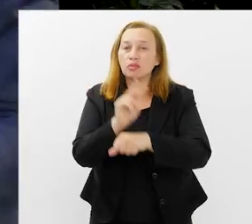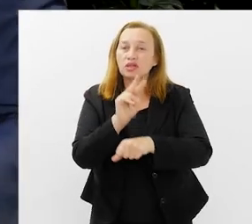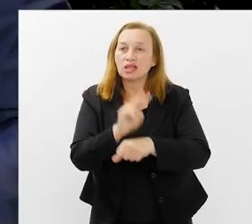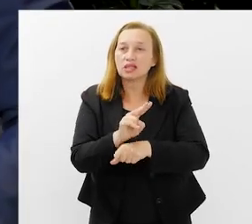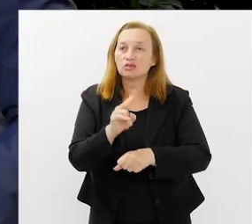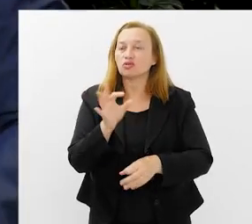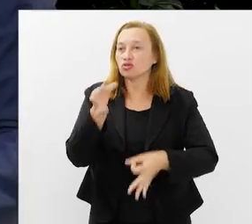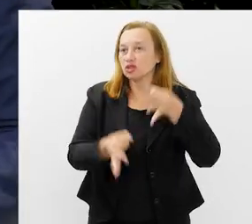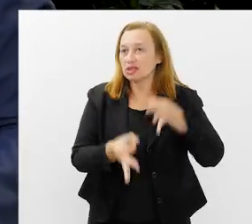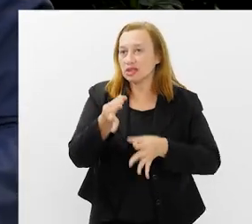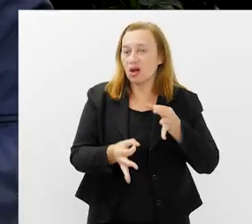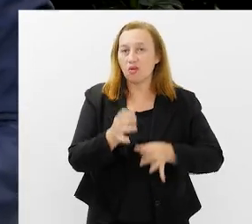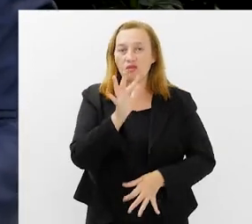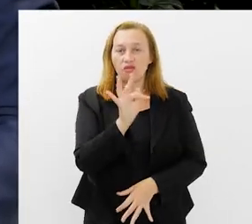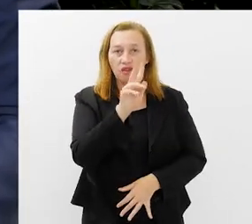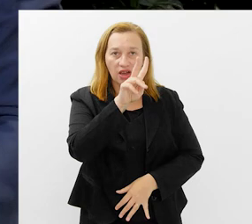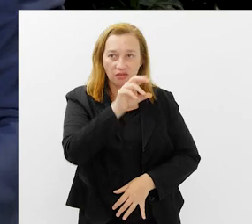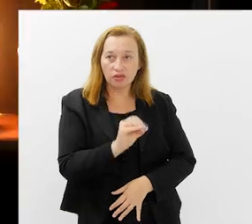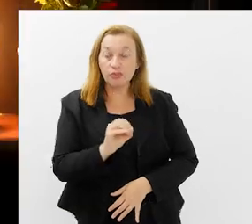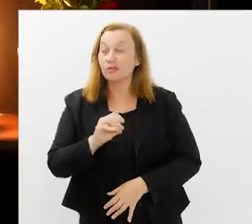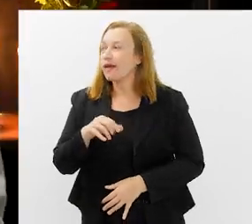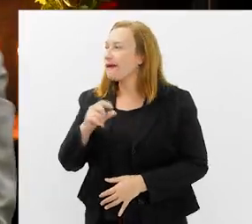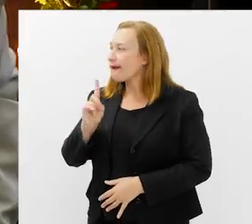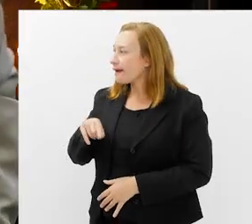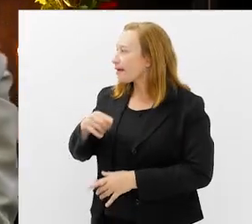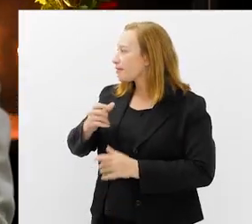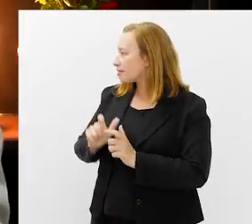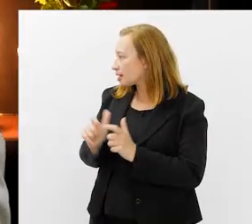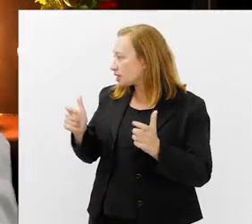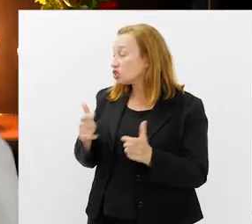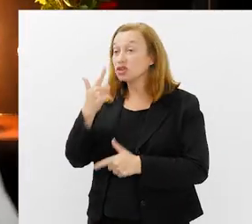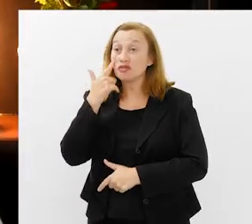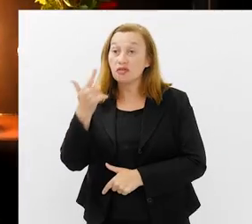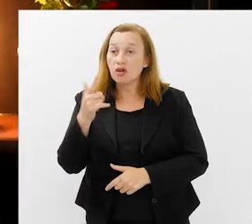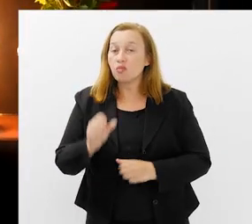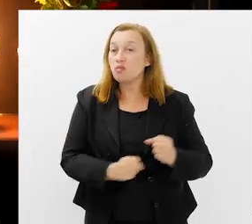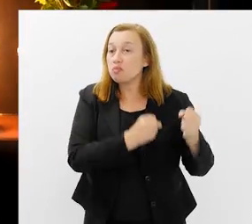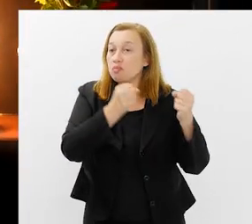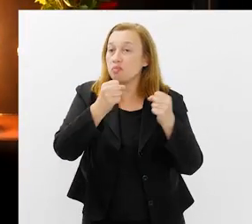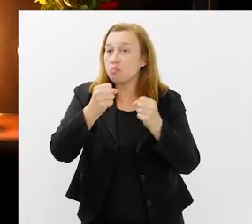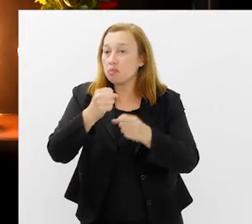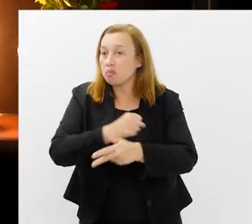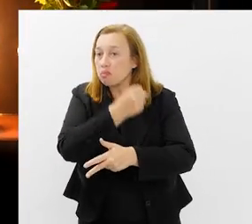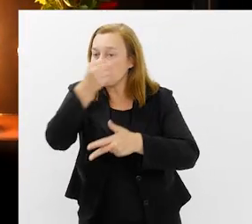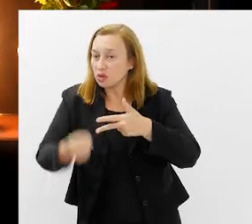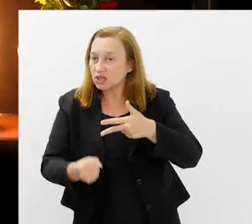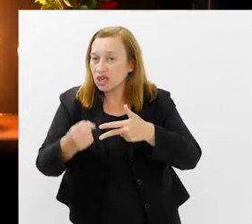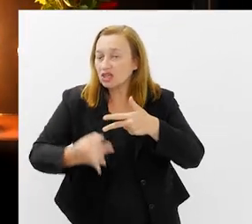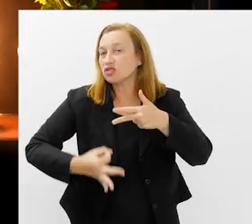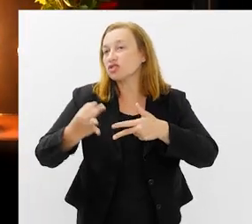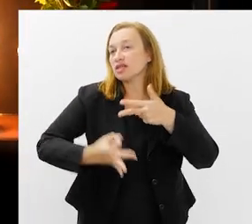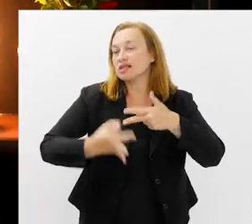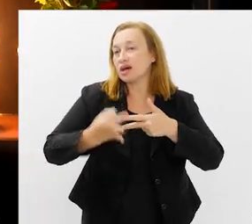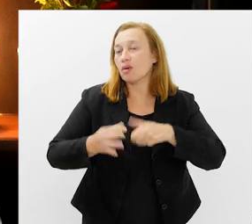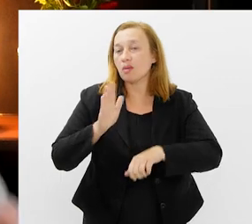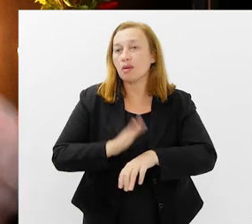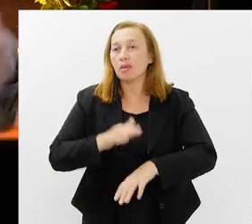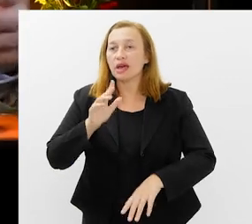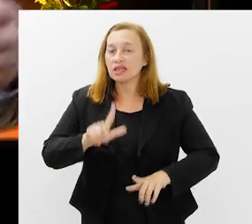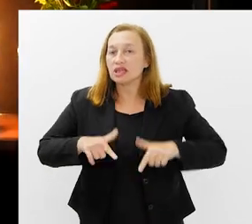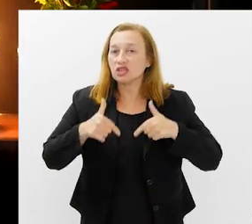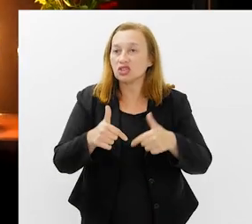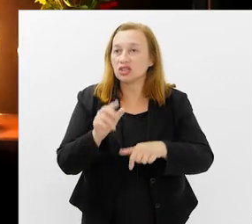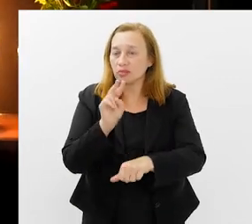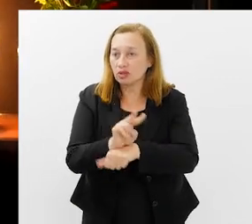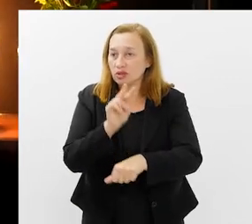da proteção judicial, Flávio? É enorme, né? A gente tem visto um Poder Judiciário cada dia mais atuante na proteção do meio